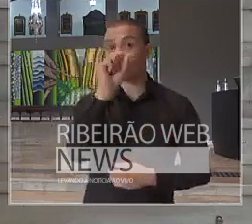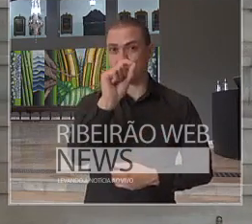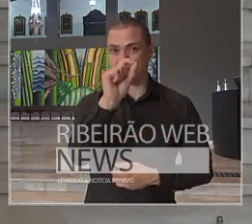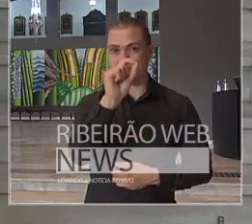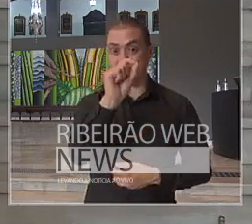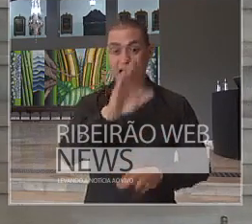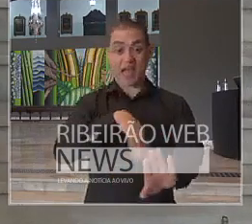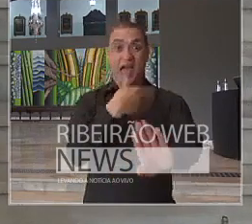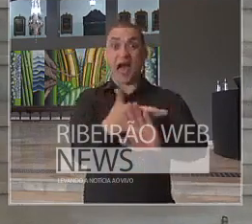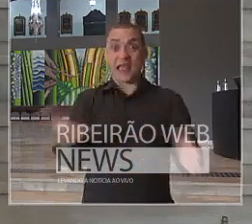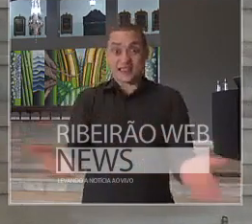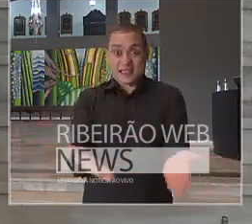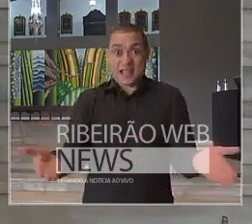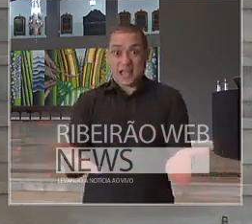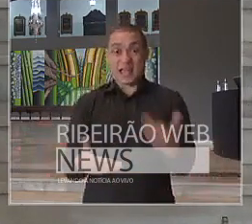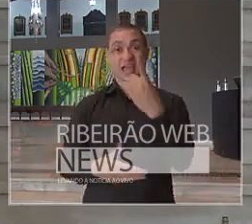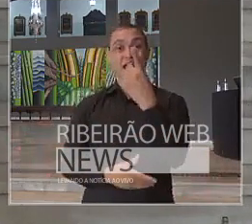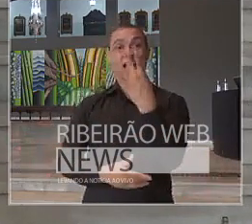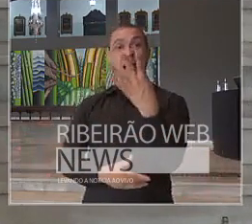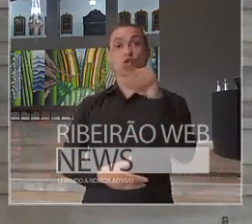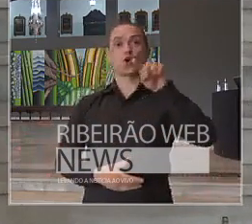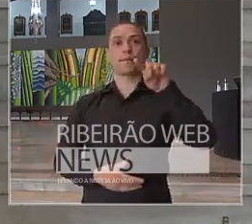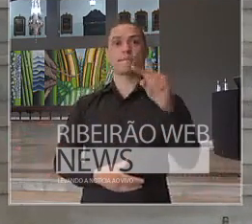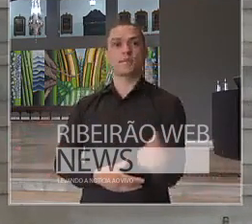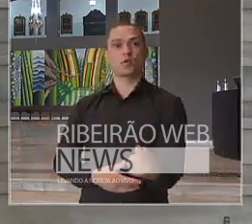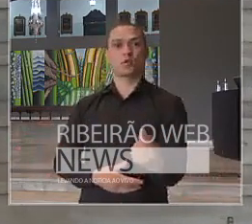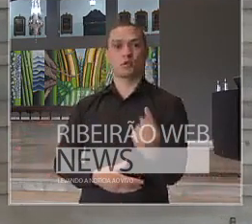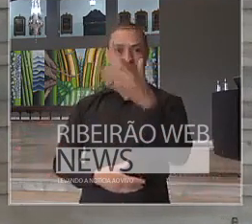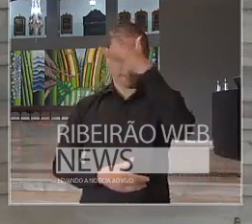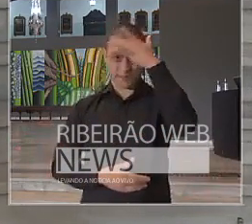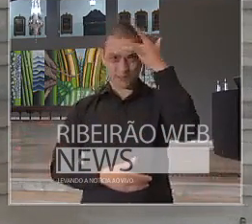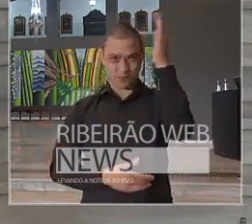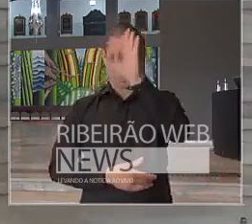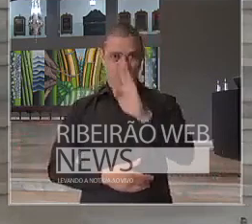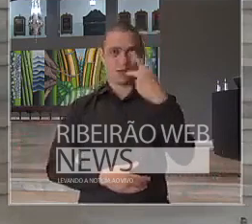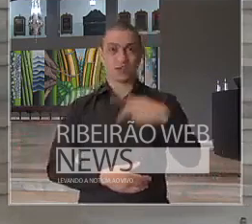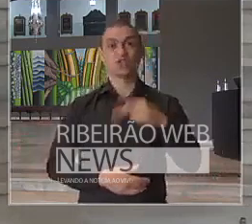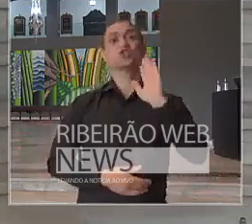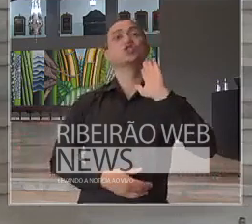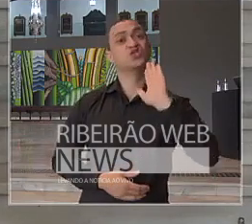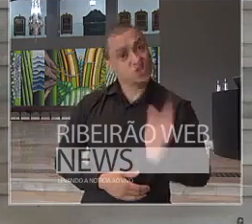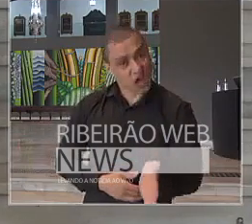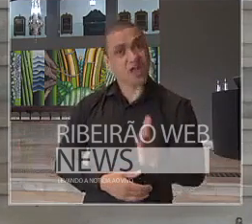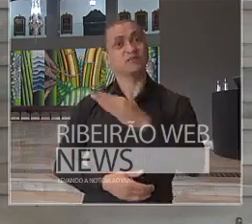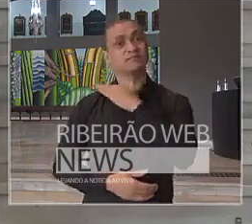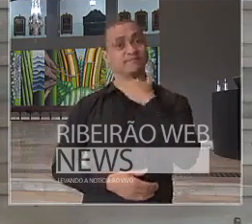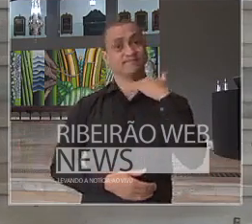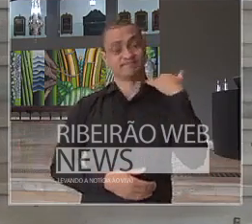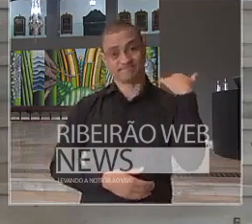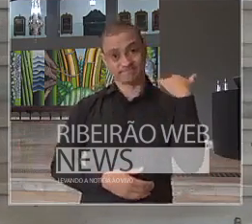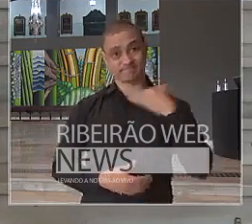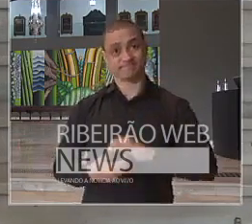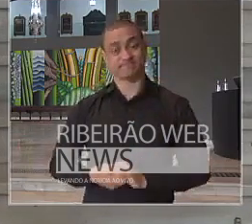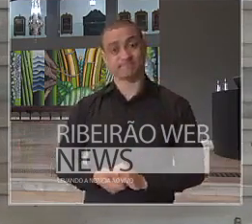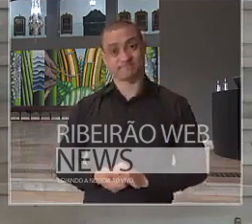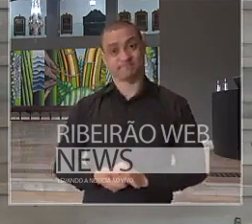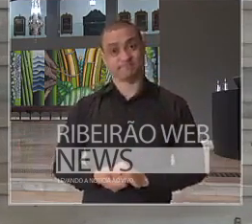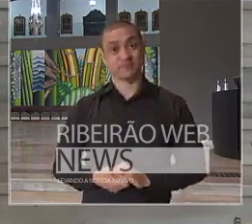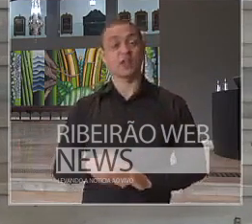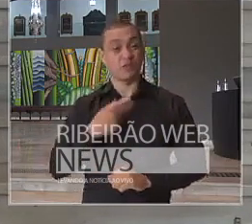que até o presente momento 14.000 brasileiros perderam suas vidas